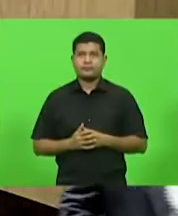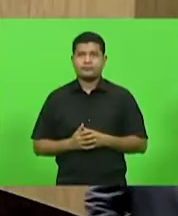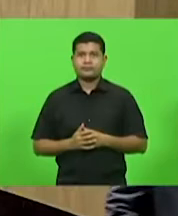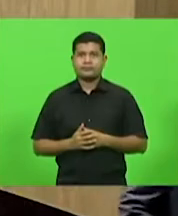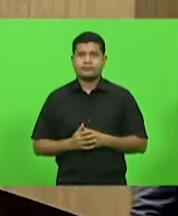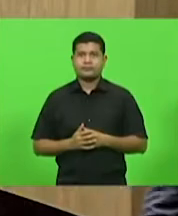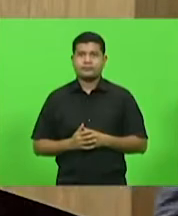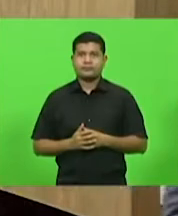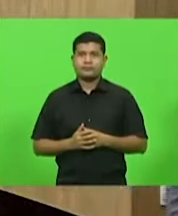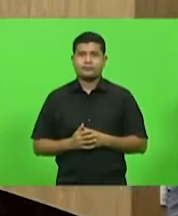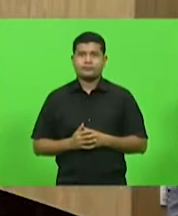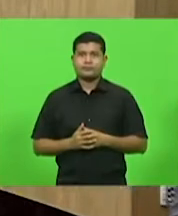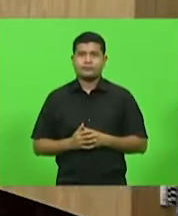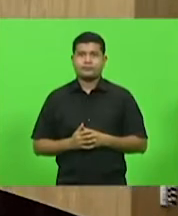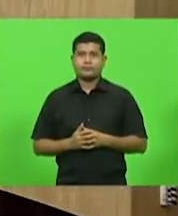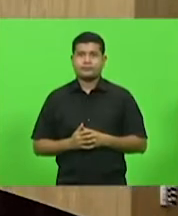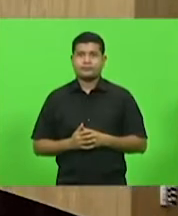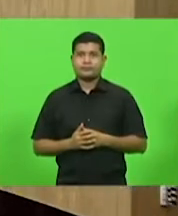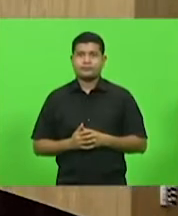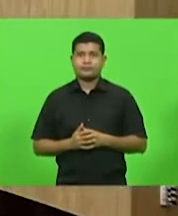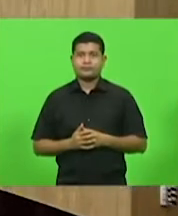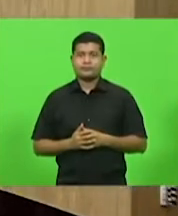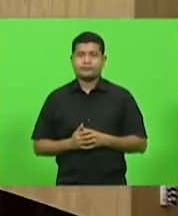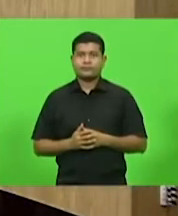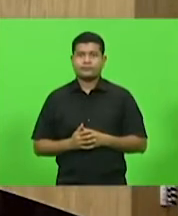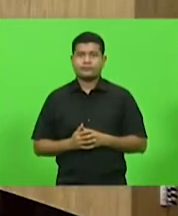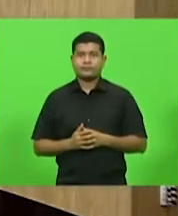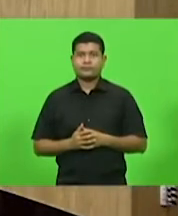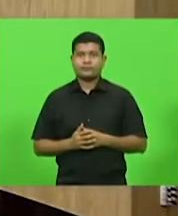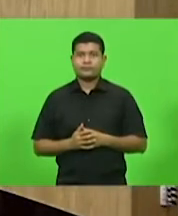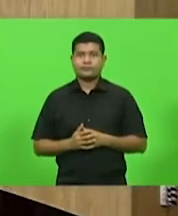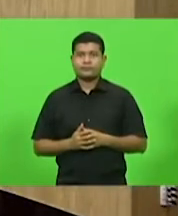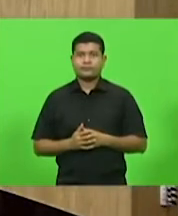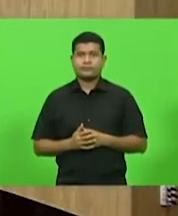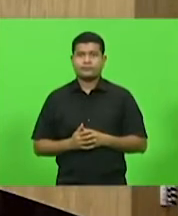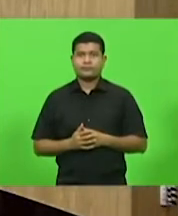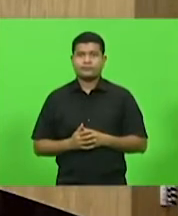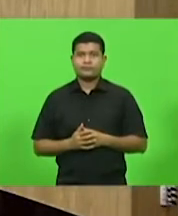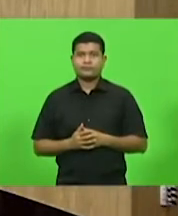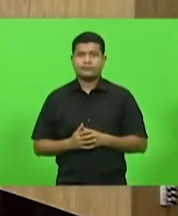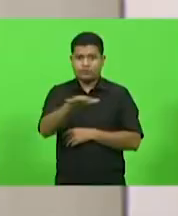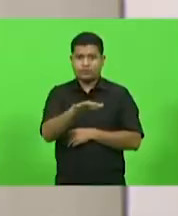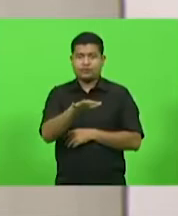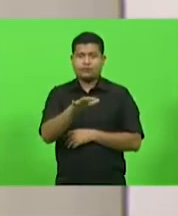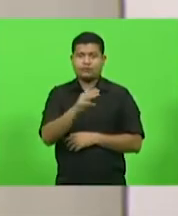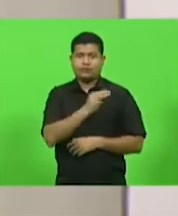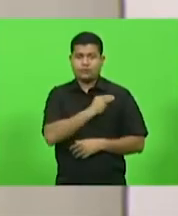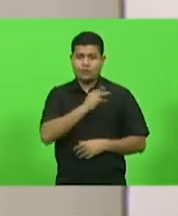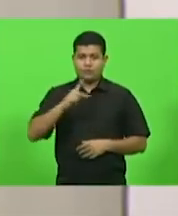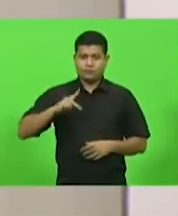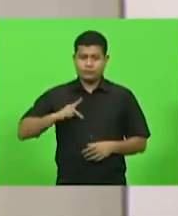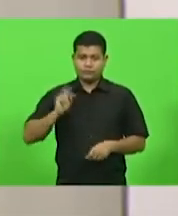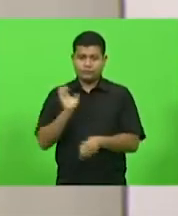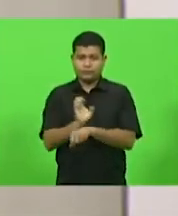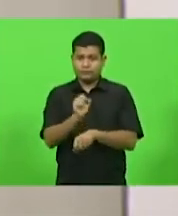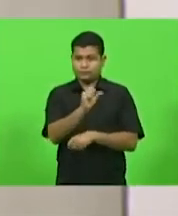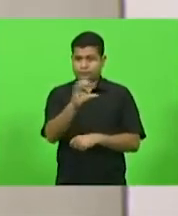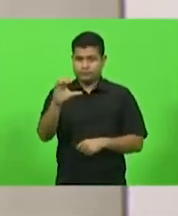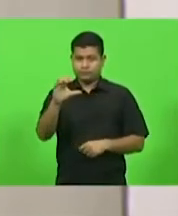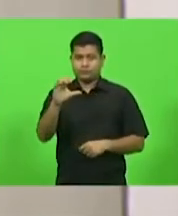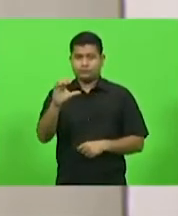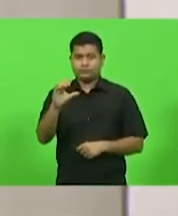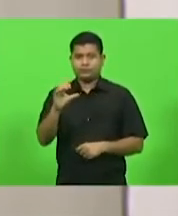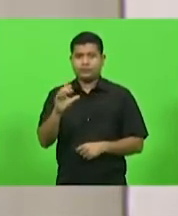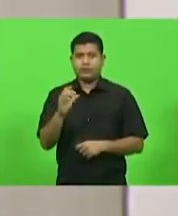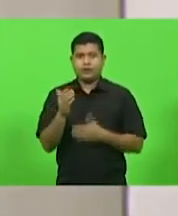o ano legislativo de 2021 começou há poucos dias em primeiro de fevereiro e desde então vários